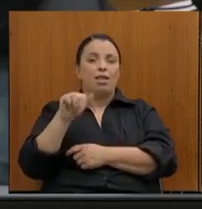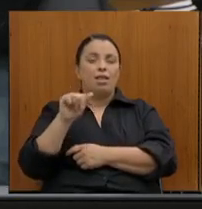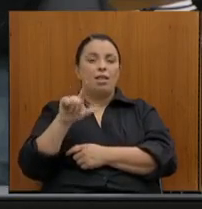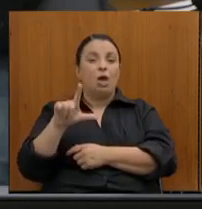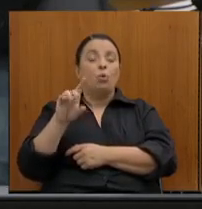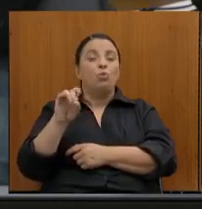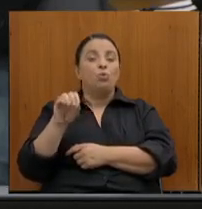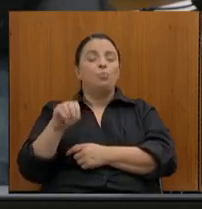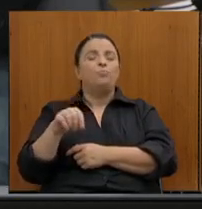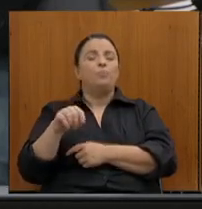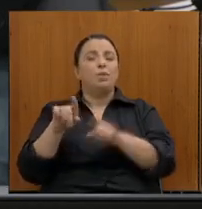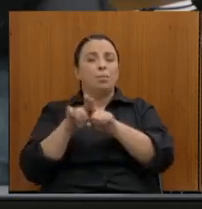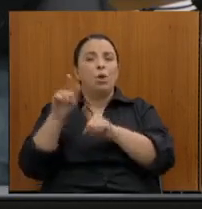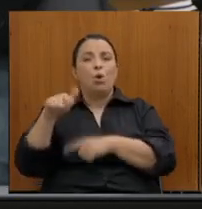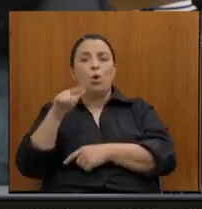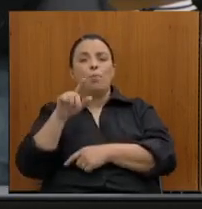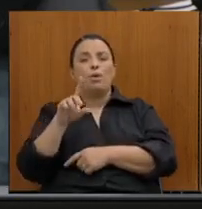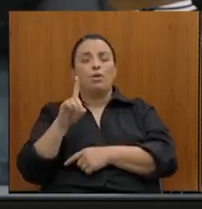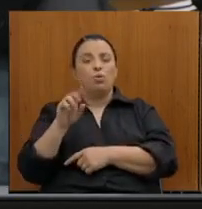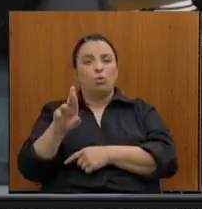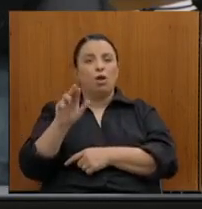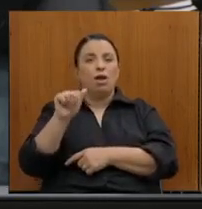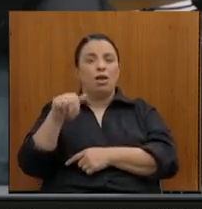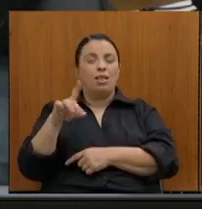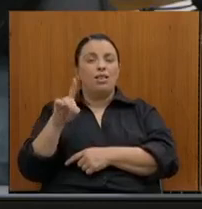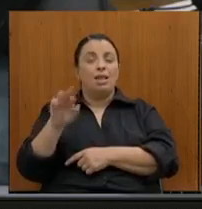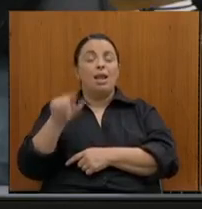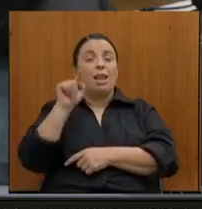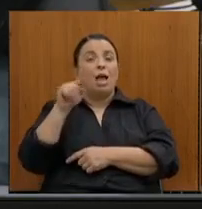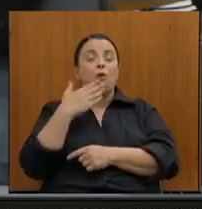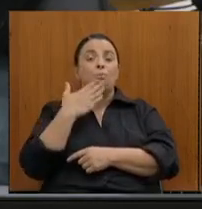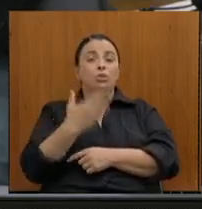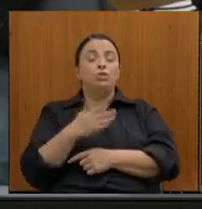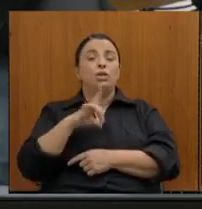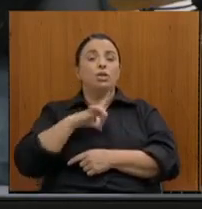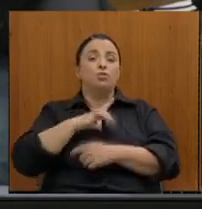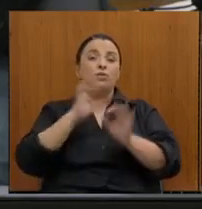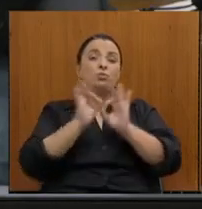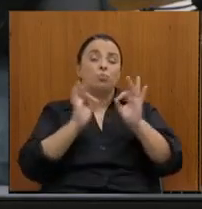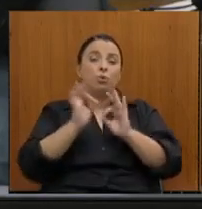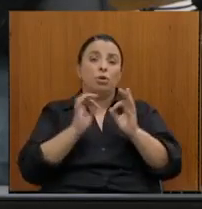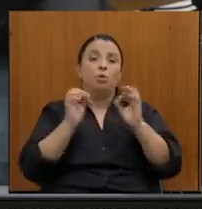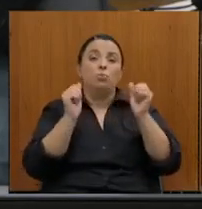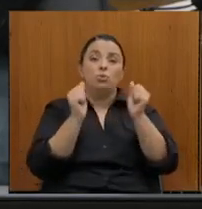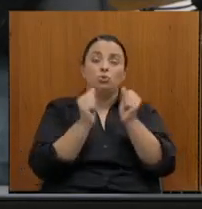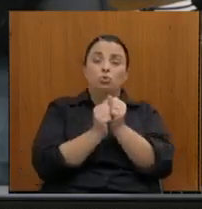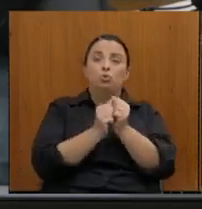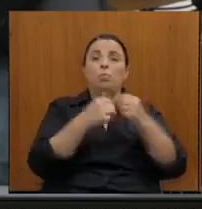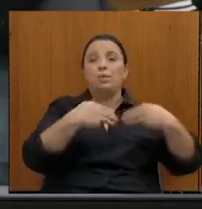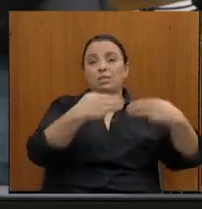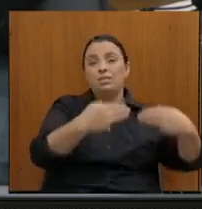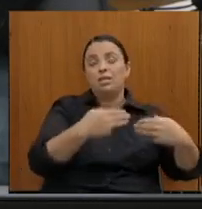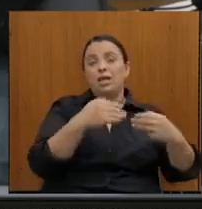criado um programa para que o ministério Minas energia junto com a Cemig pudesse